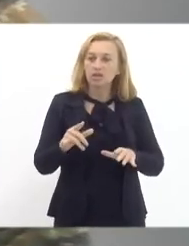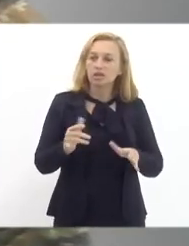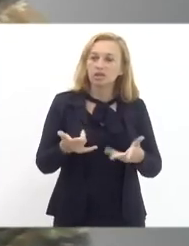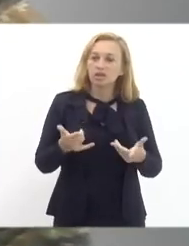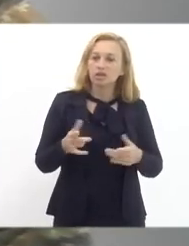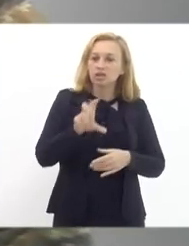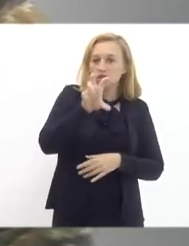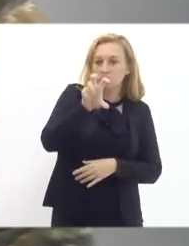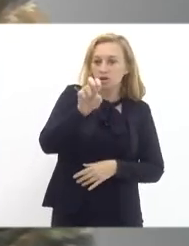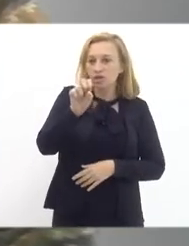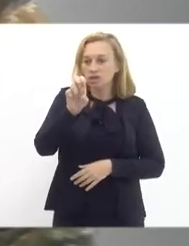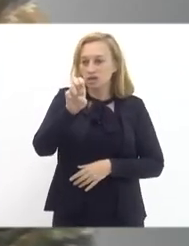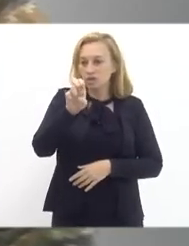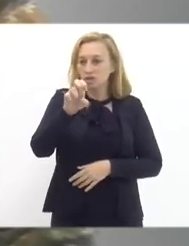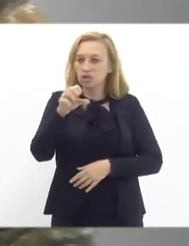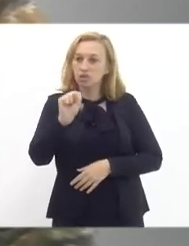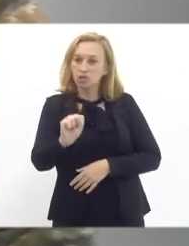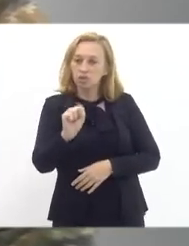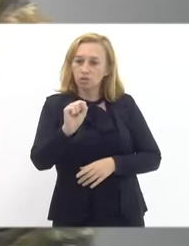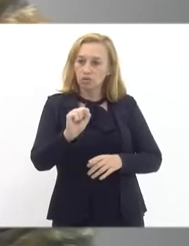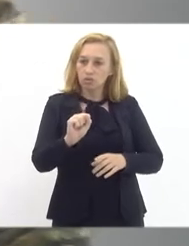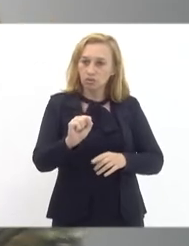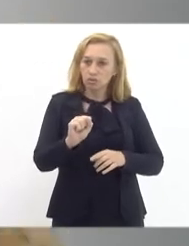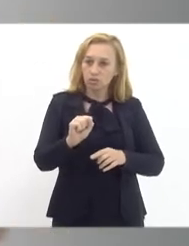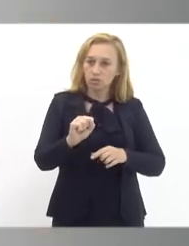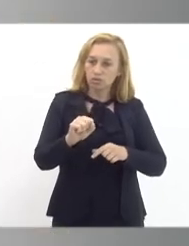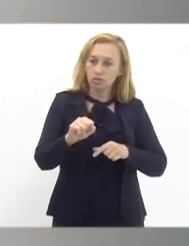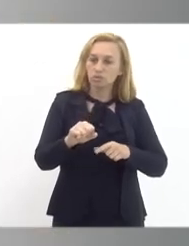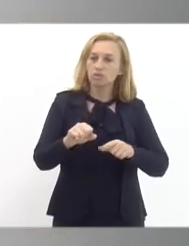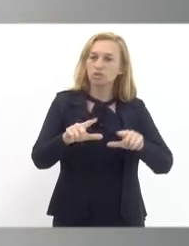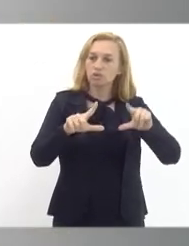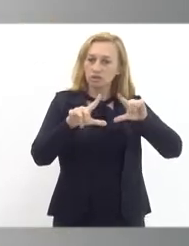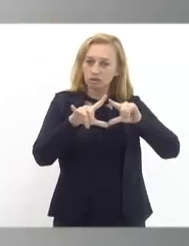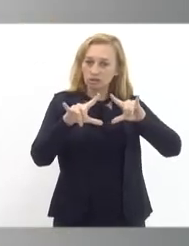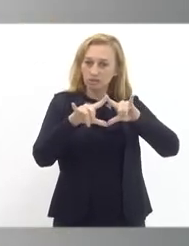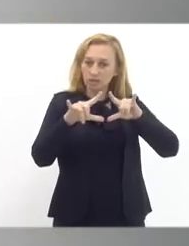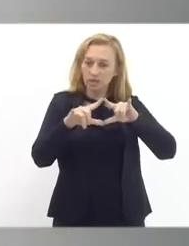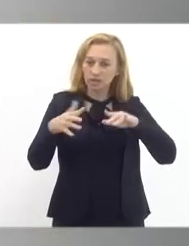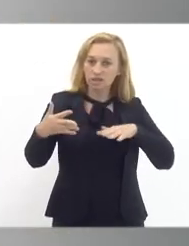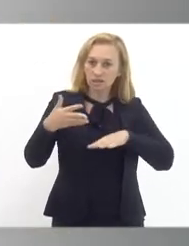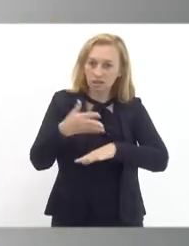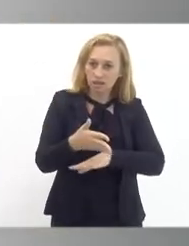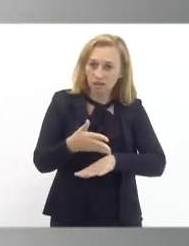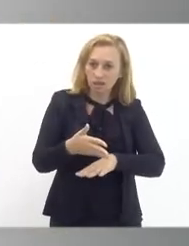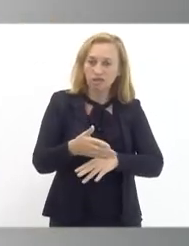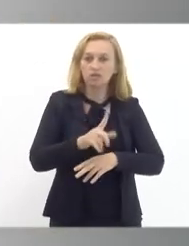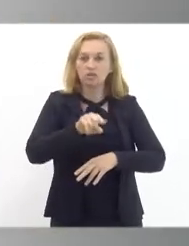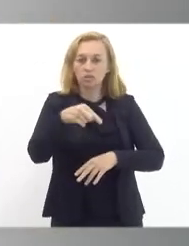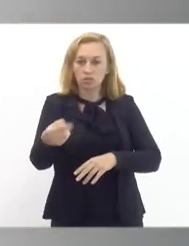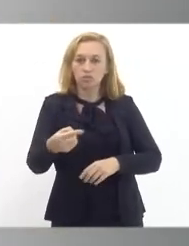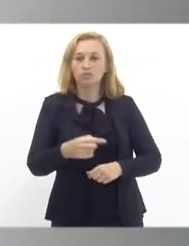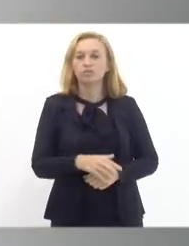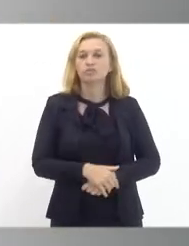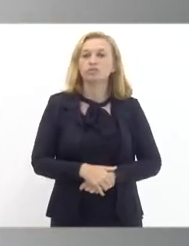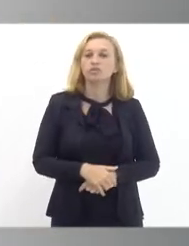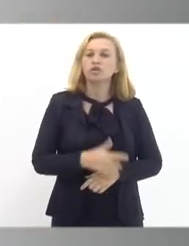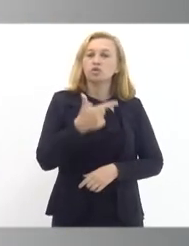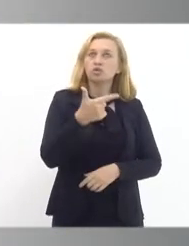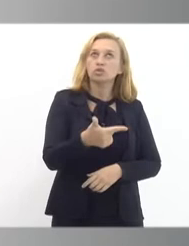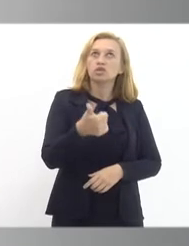mês 58 operações em áreas de preservação permanente invadido por grupos paramilitares, com